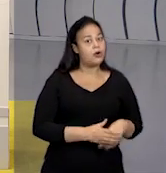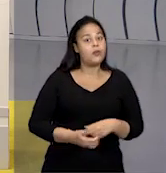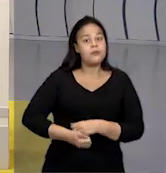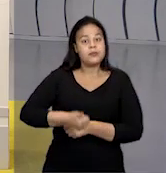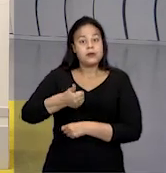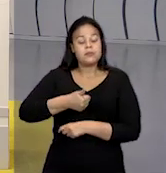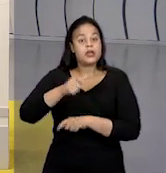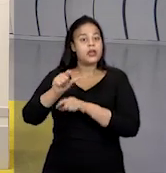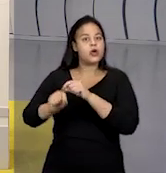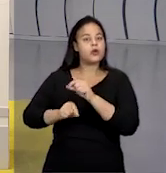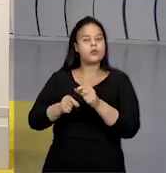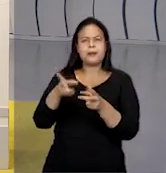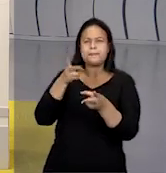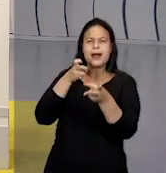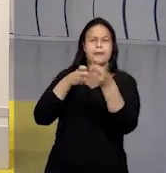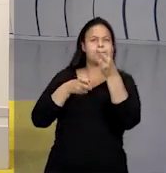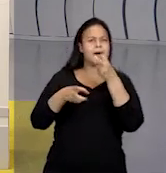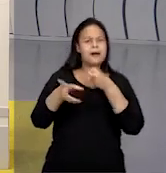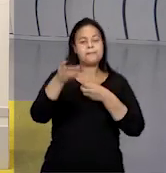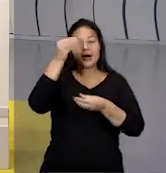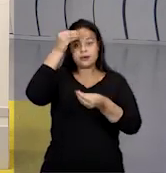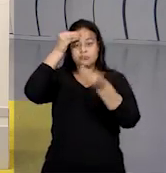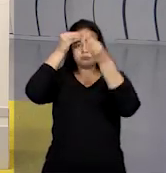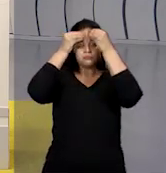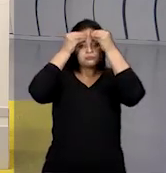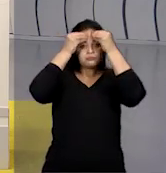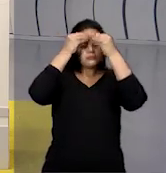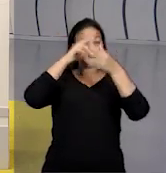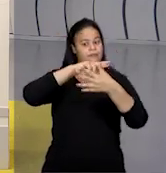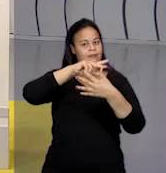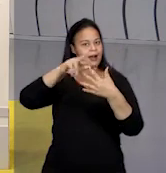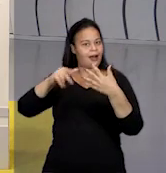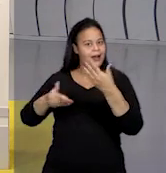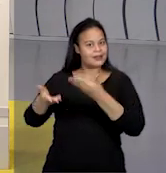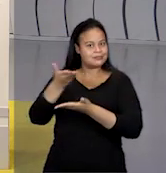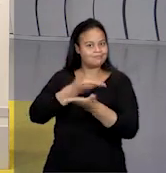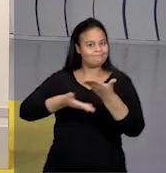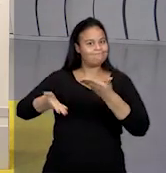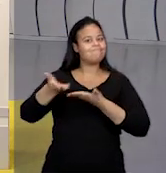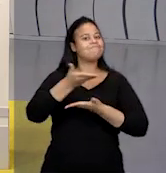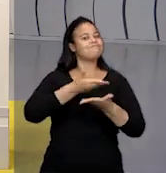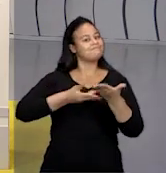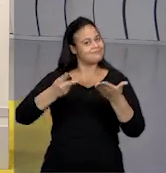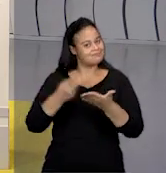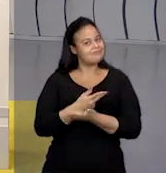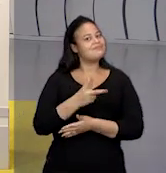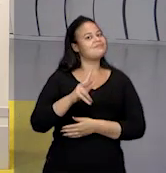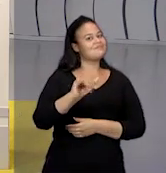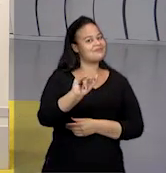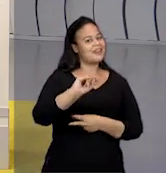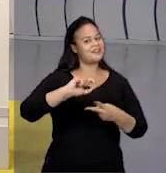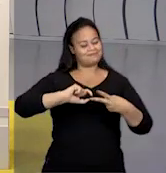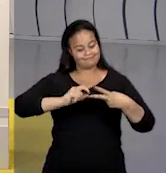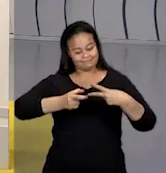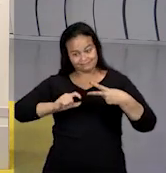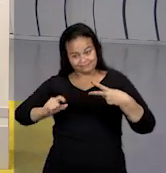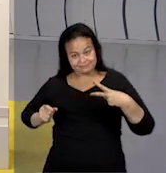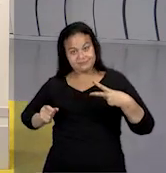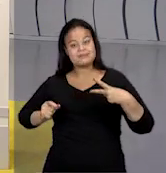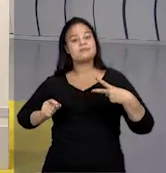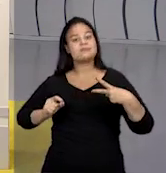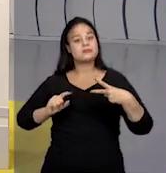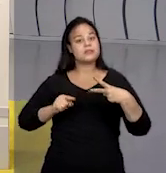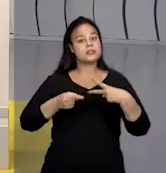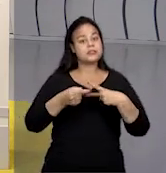aí para você compreender essas diversas interações que vão acontecer com os genes e que podem vir